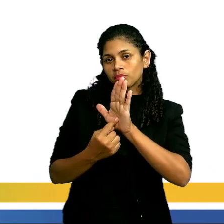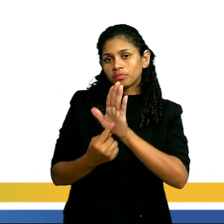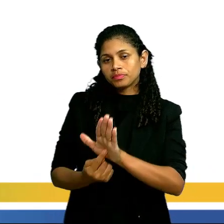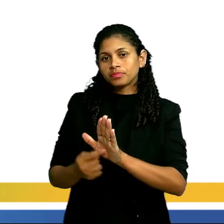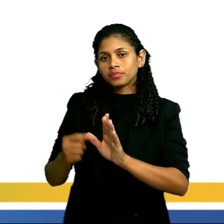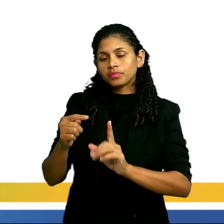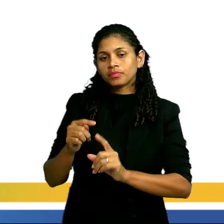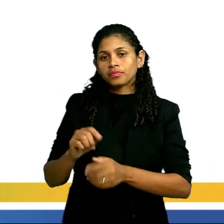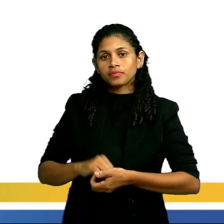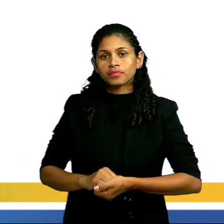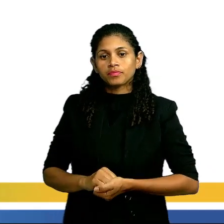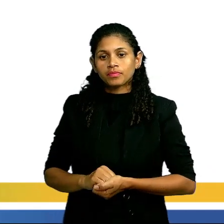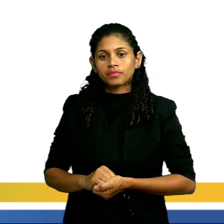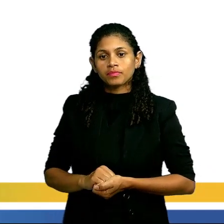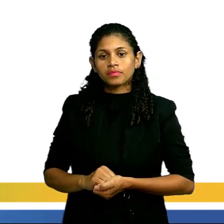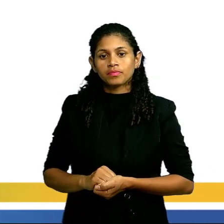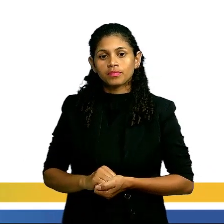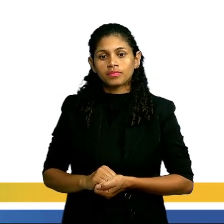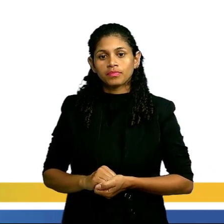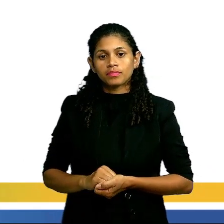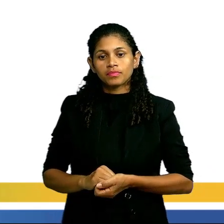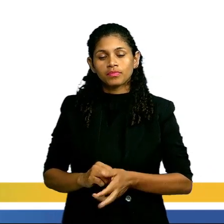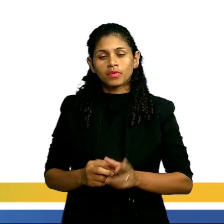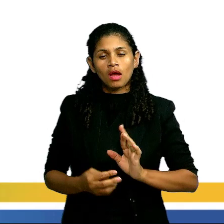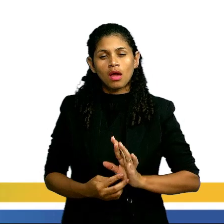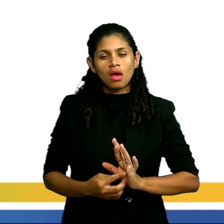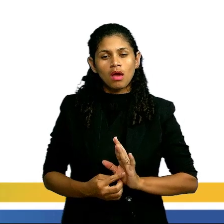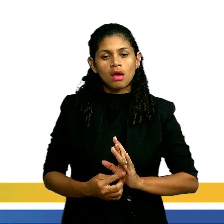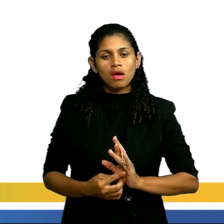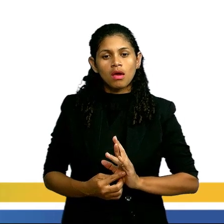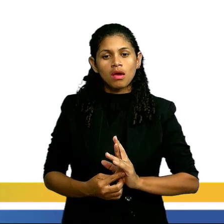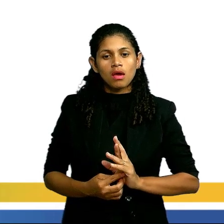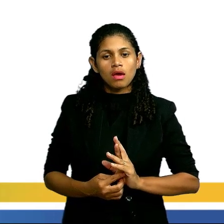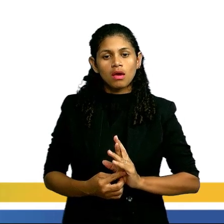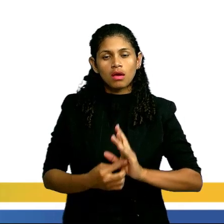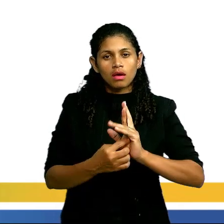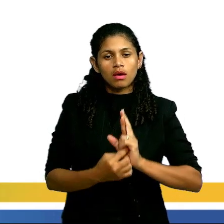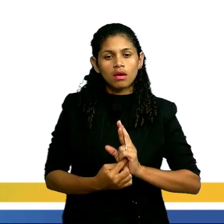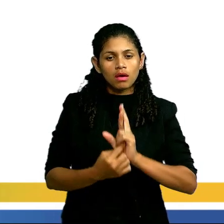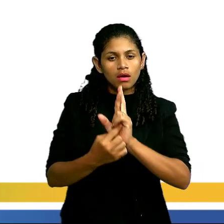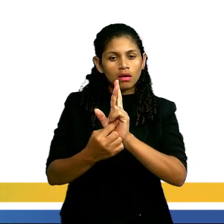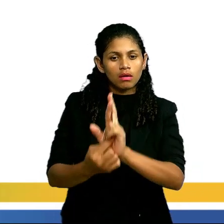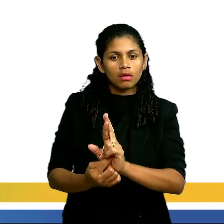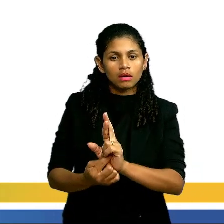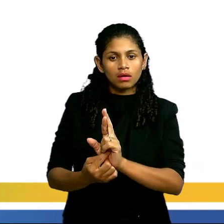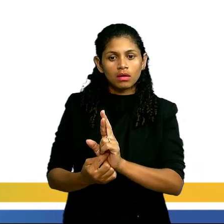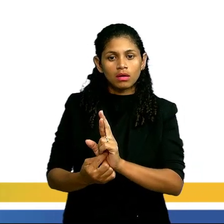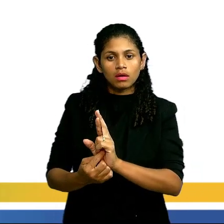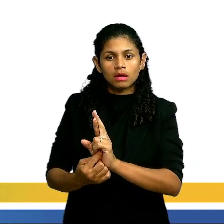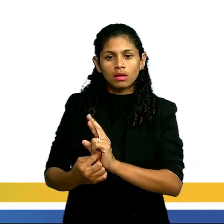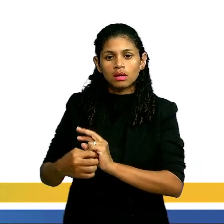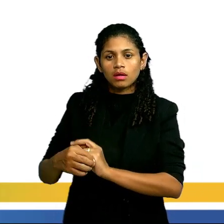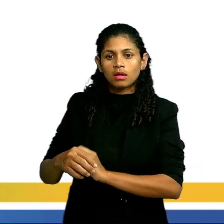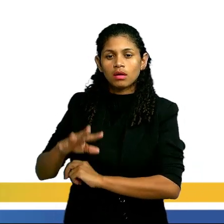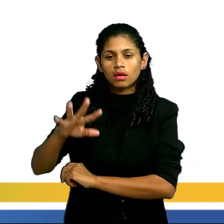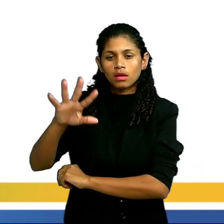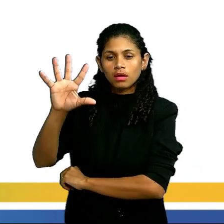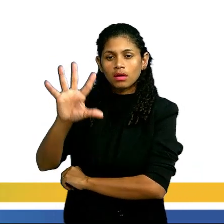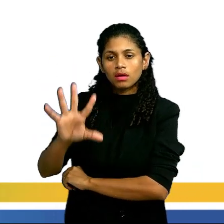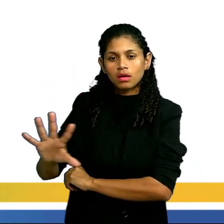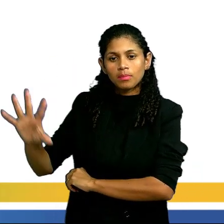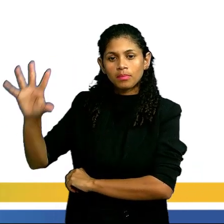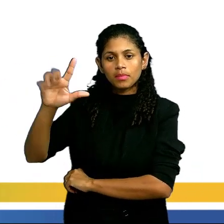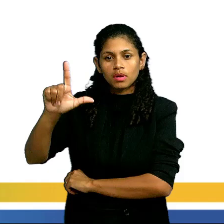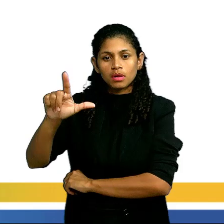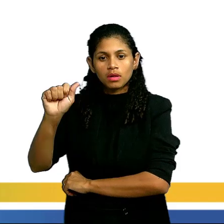para que ela seja boazinha, né? Claro que este homem está pequenininho aí, mas dá claramente para ver que ele representa os Estados